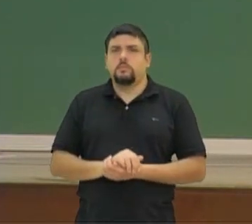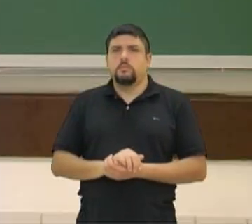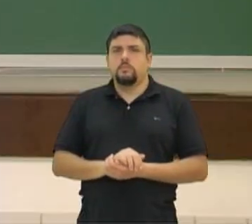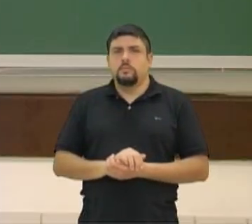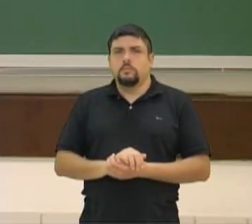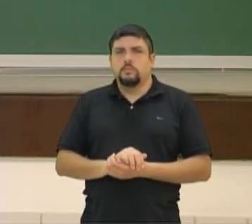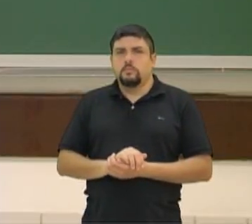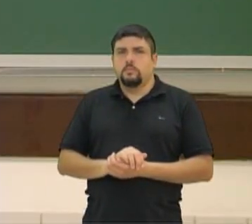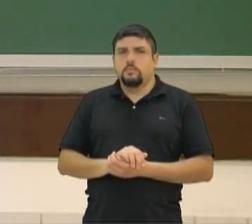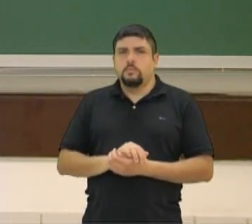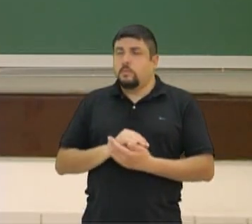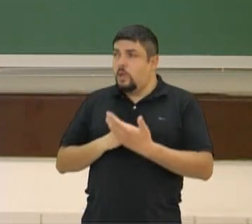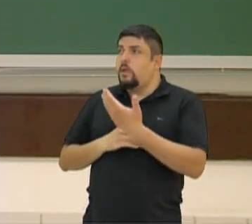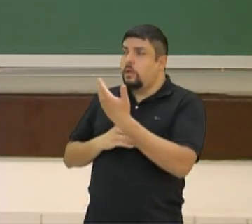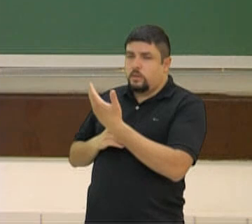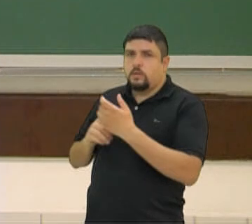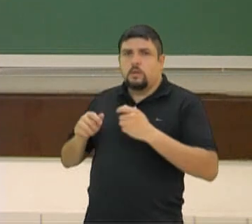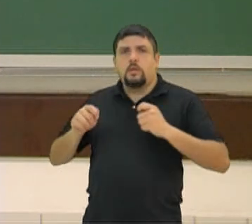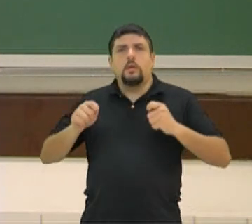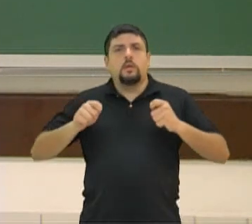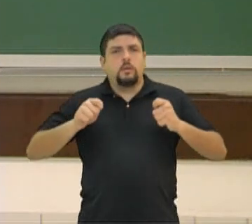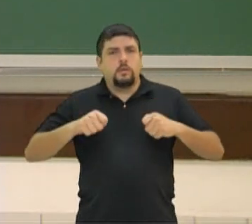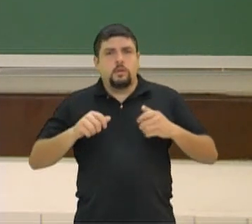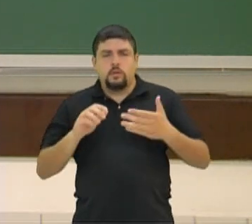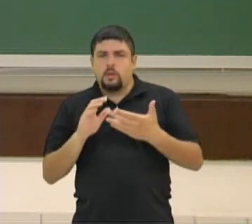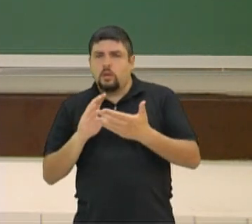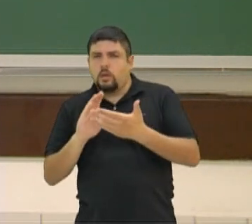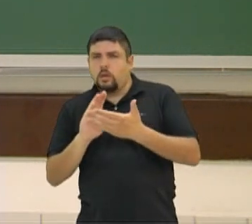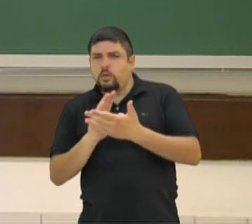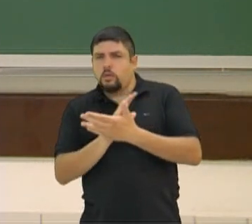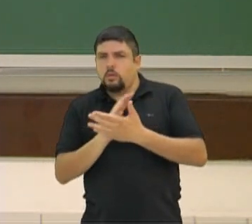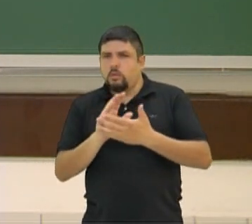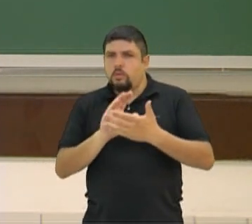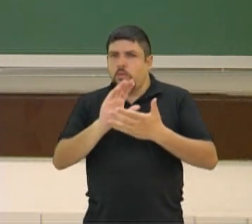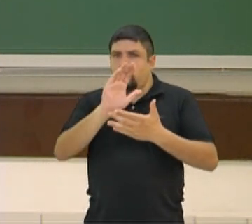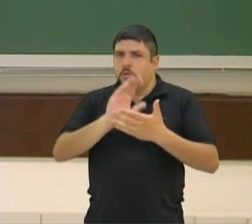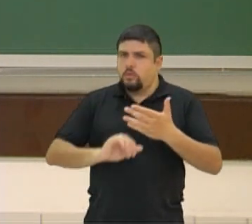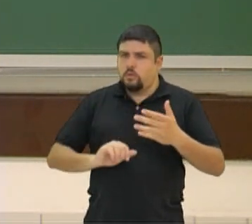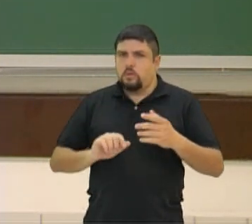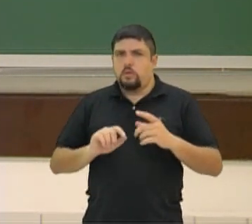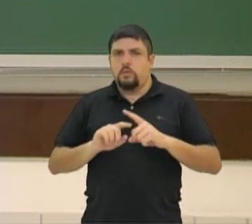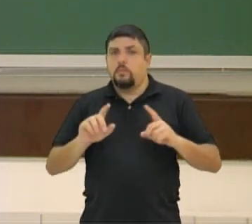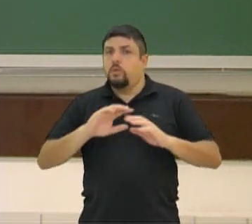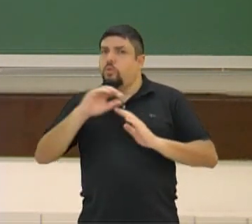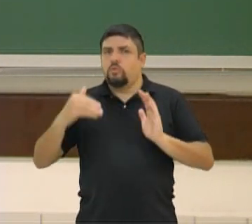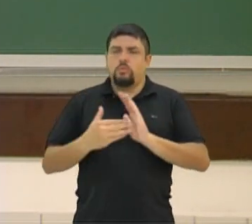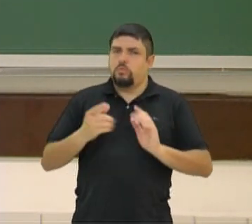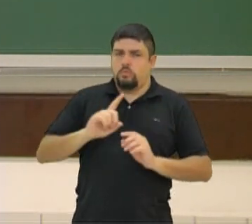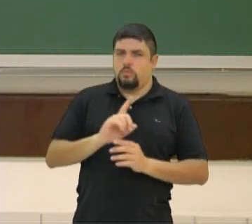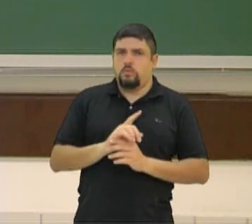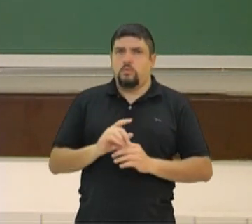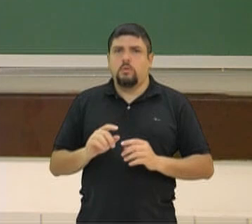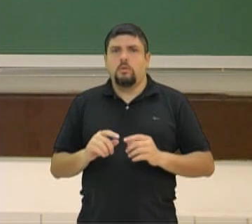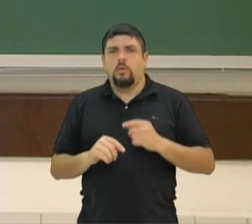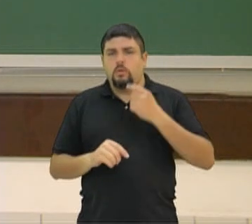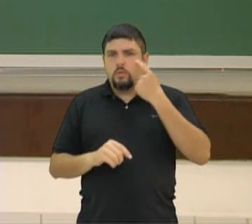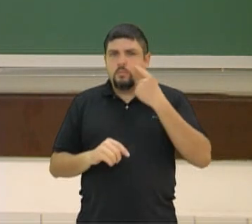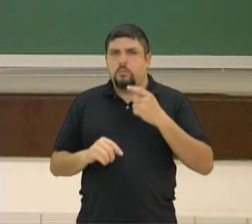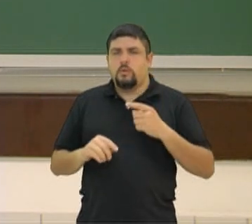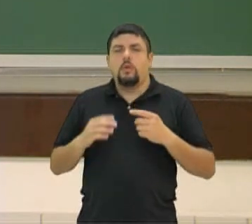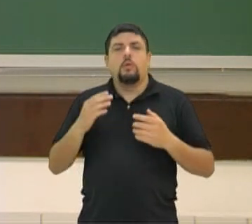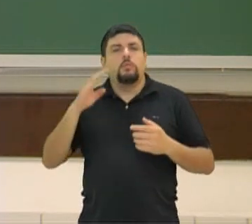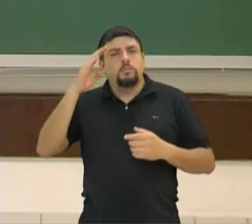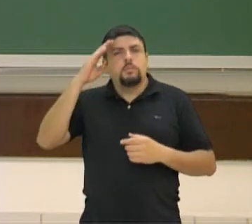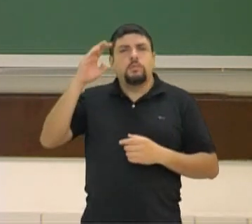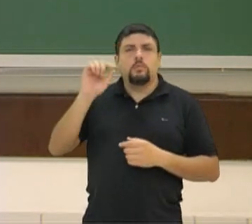Aqui você poderia eliminar algumas alternativas, mas não todas. Coeficiente dominante